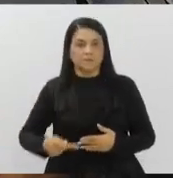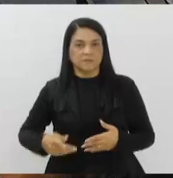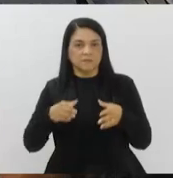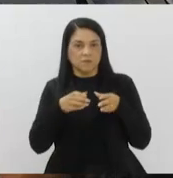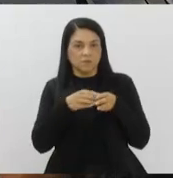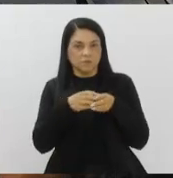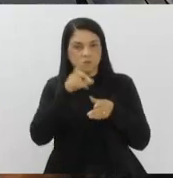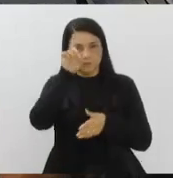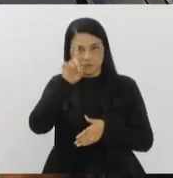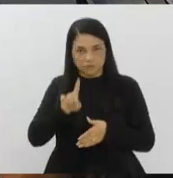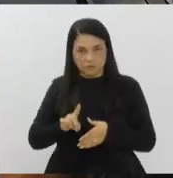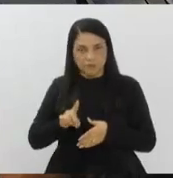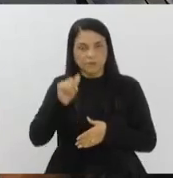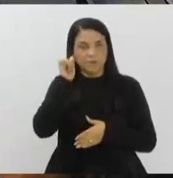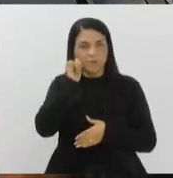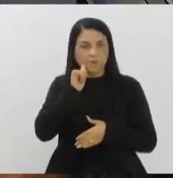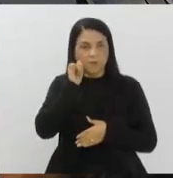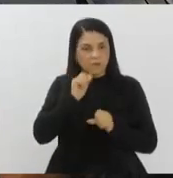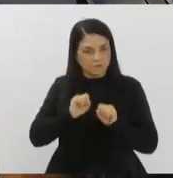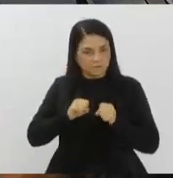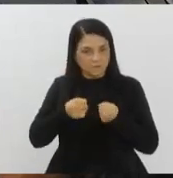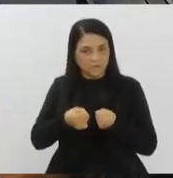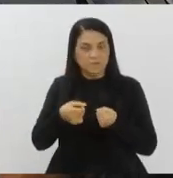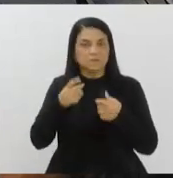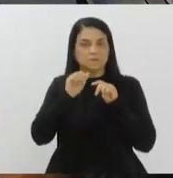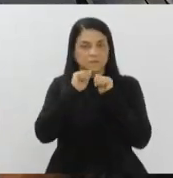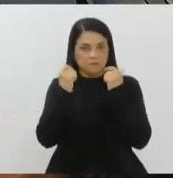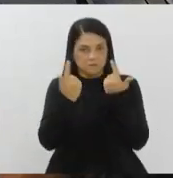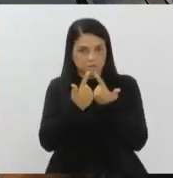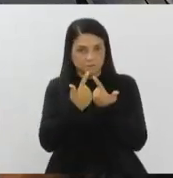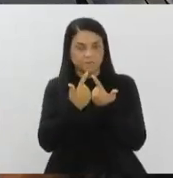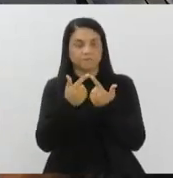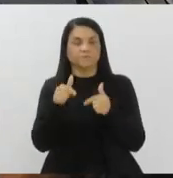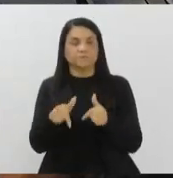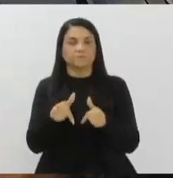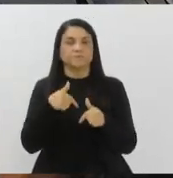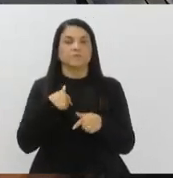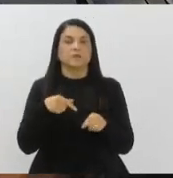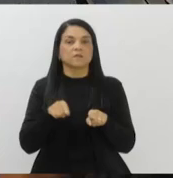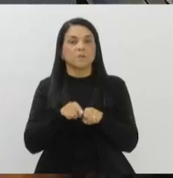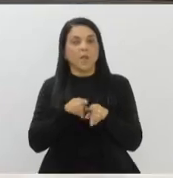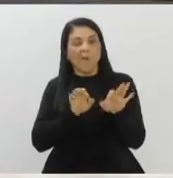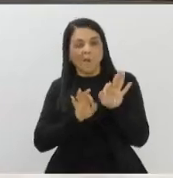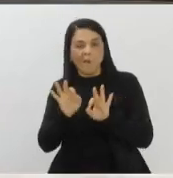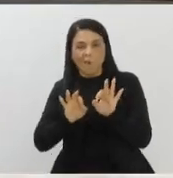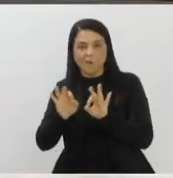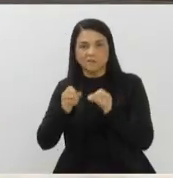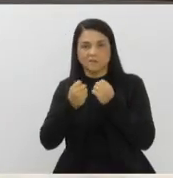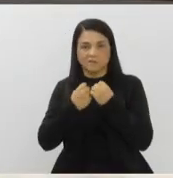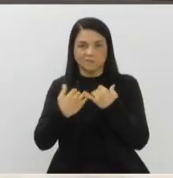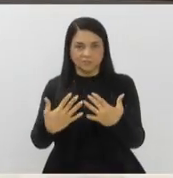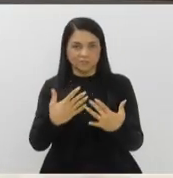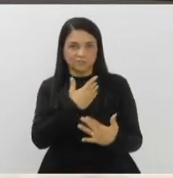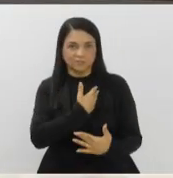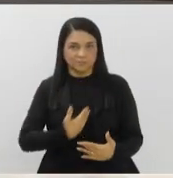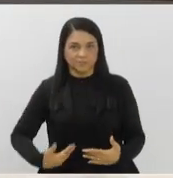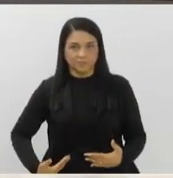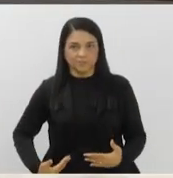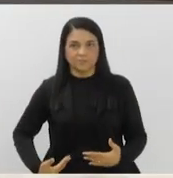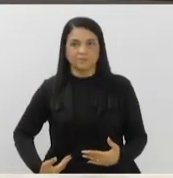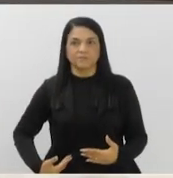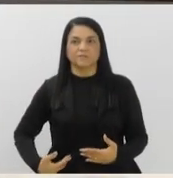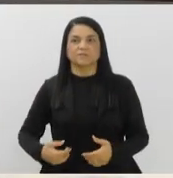dos Direitos da Mulher da Assembleia Legislativa e também organizadora dessa audiência pública.